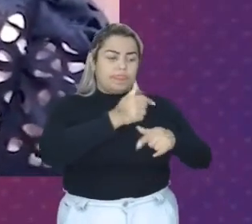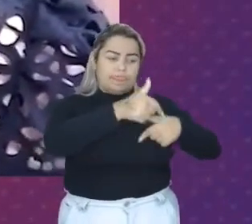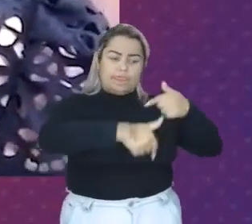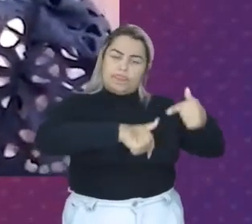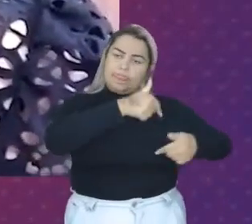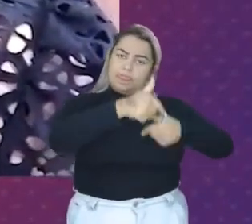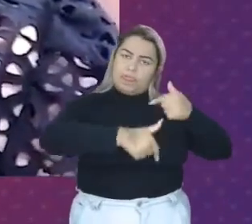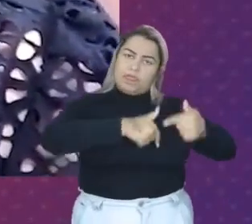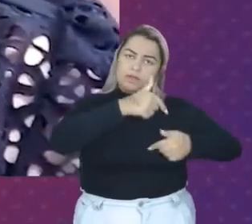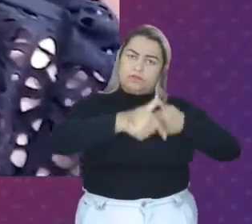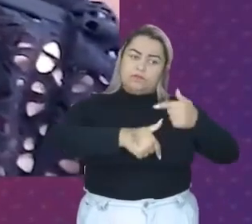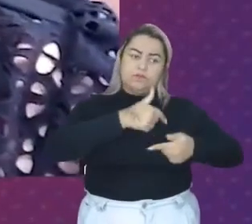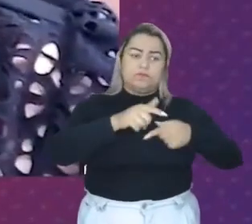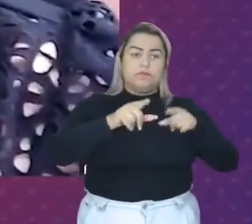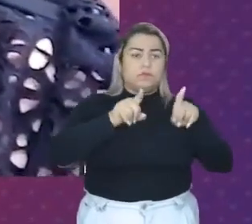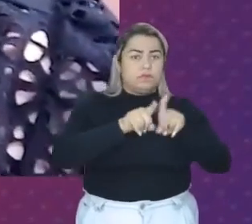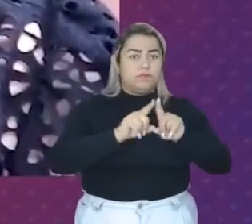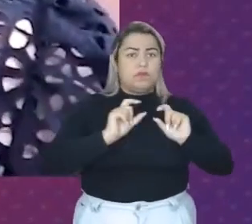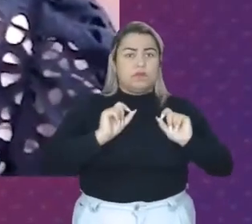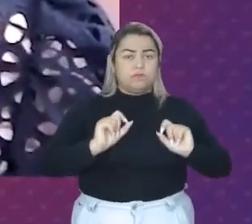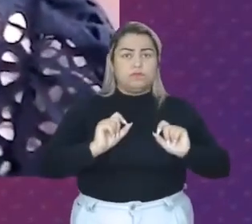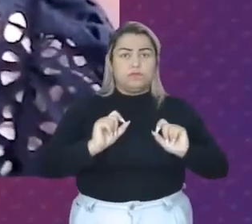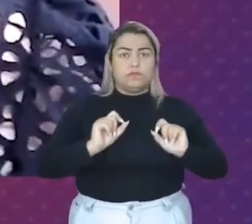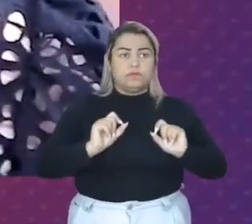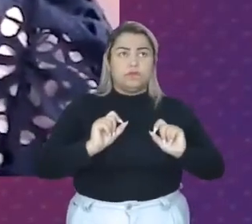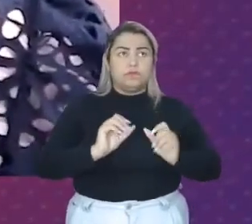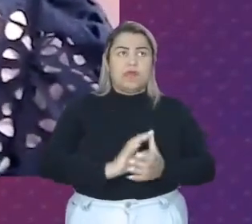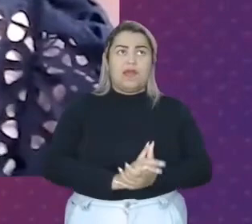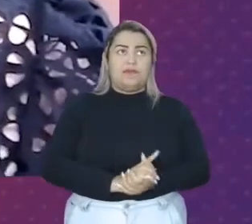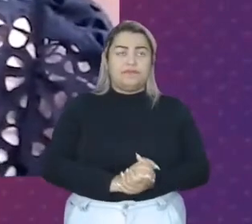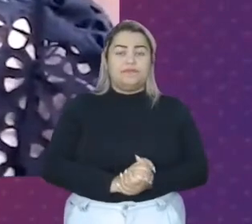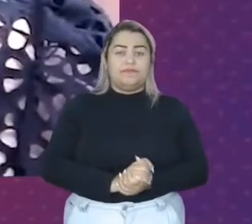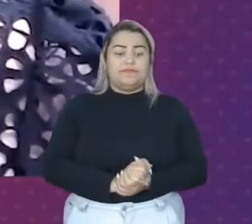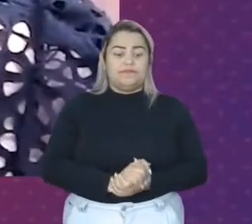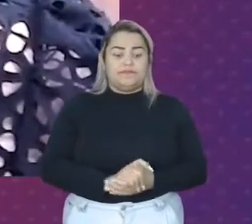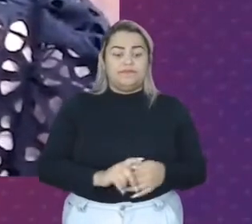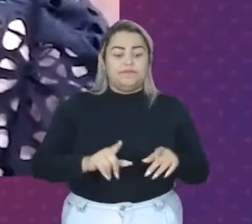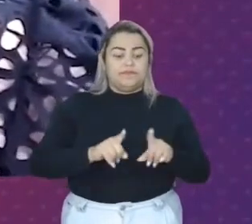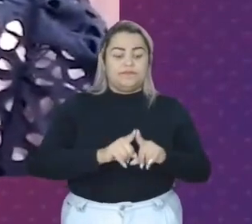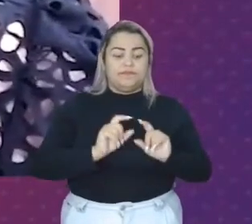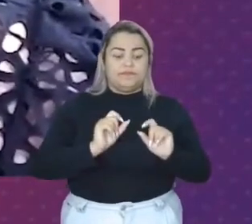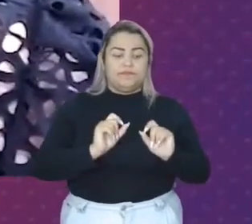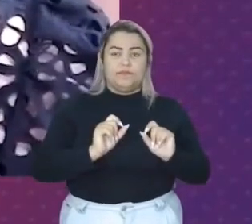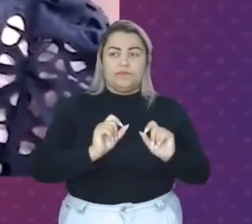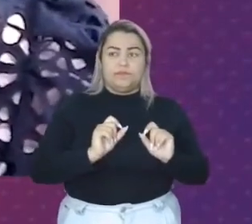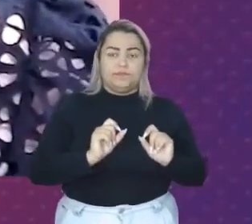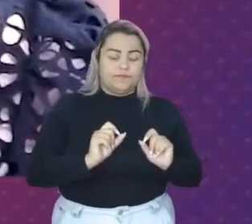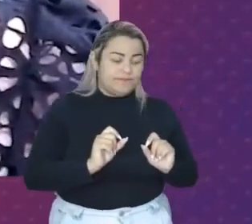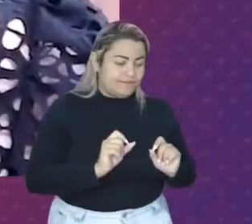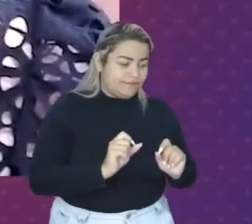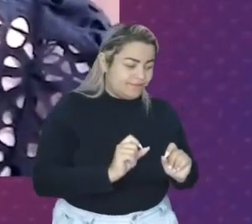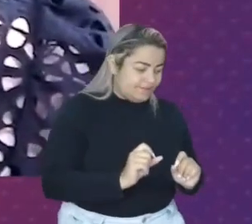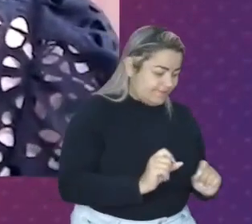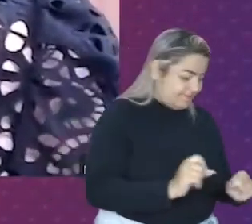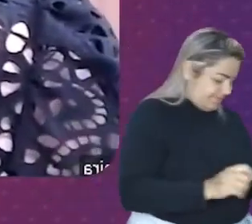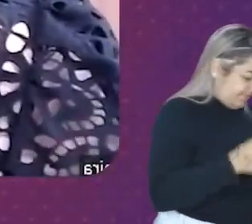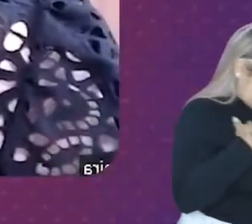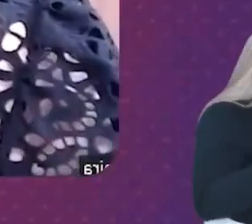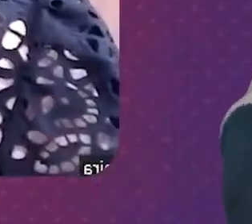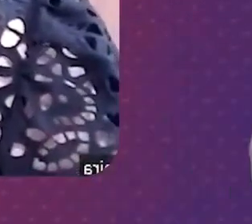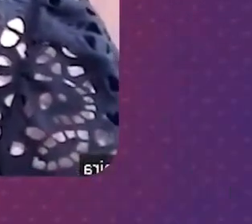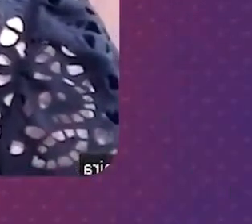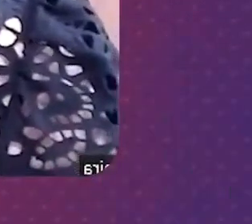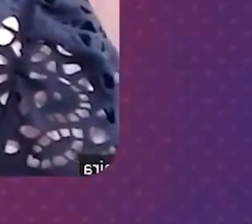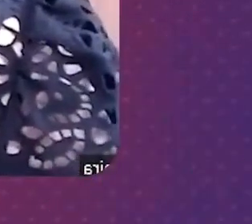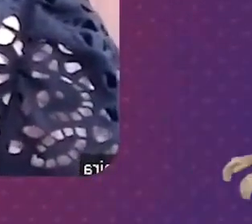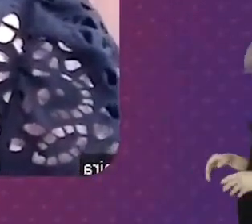o conceito de trabalho decente, que o Brasil, como signatário da OIT, já prevê essa questão, né,